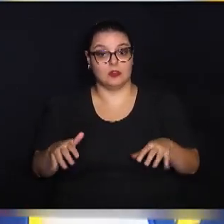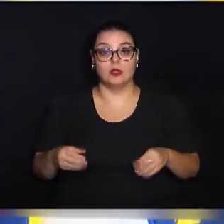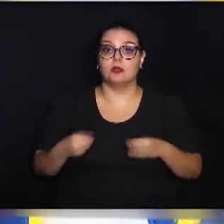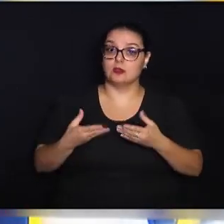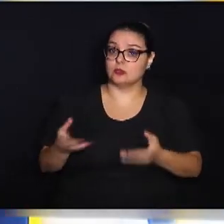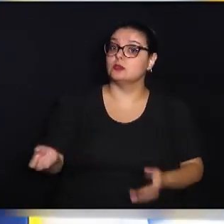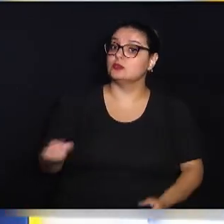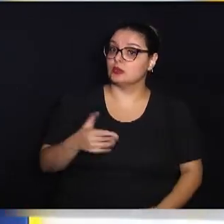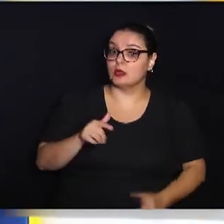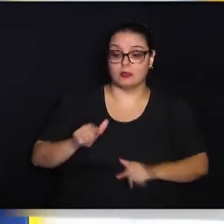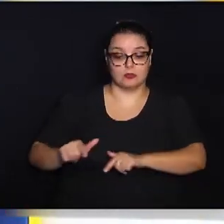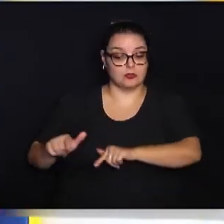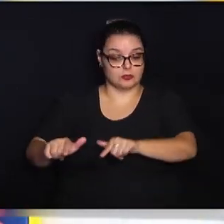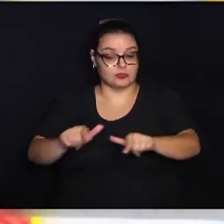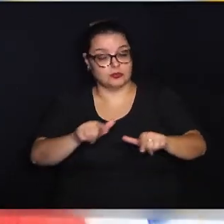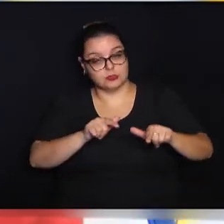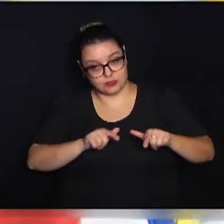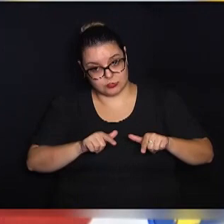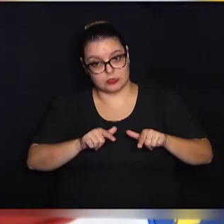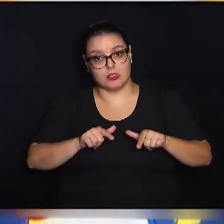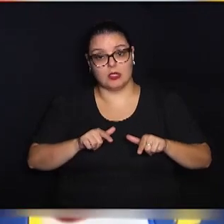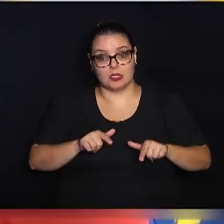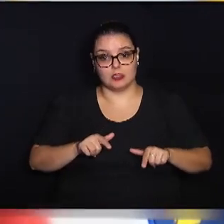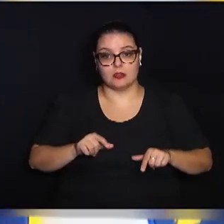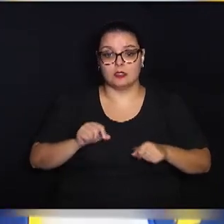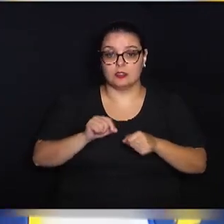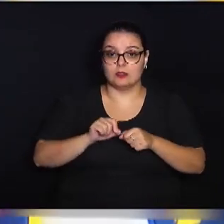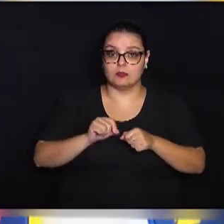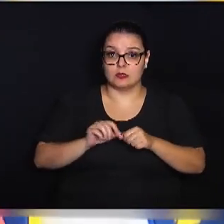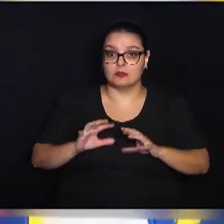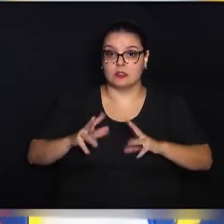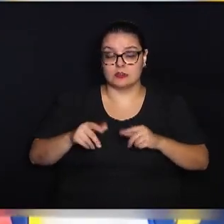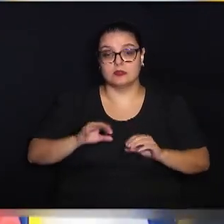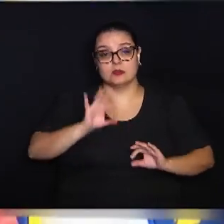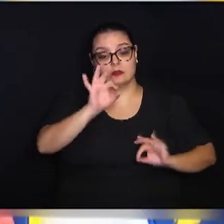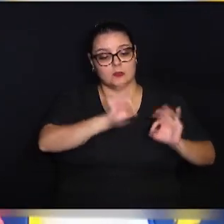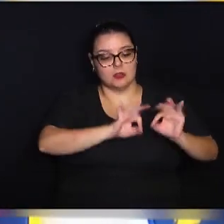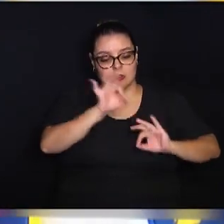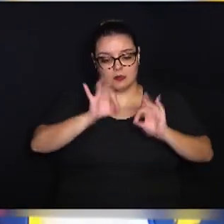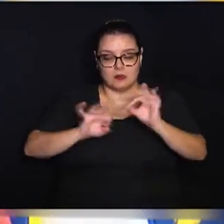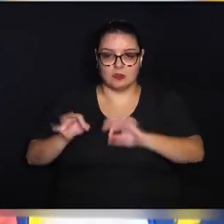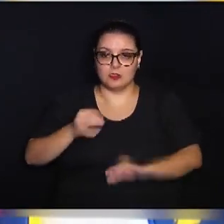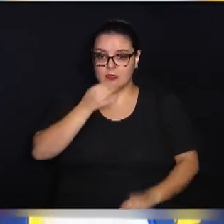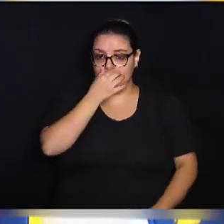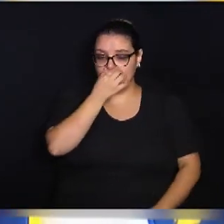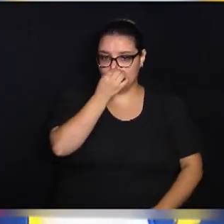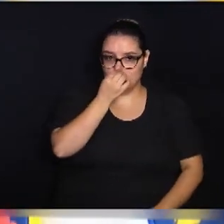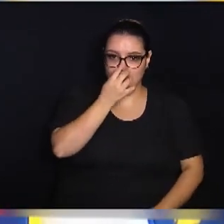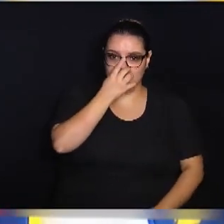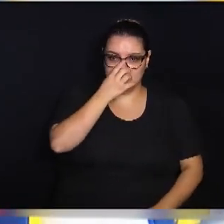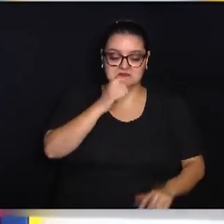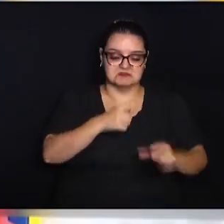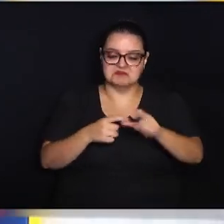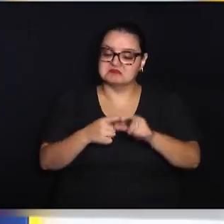novos territórios e a gente fez toda uma organização do próprio HQ bem bacana e bem legal.